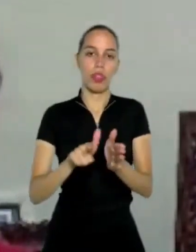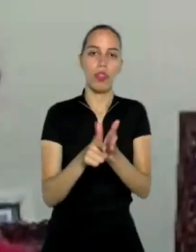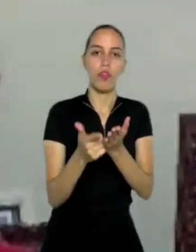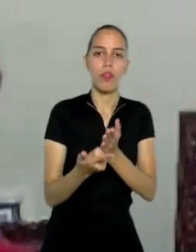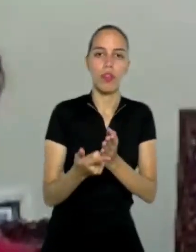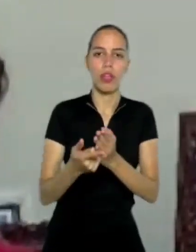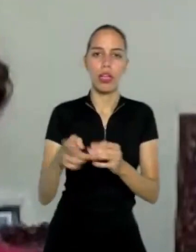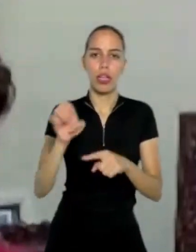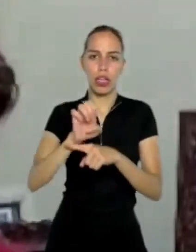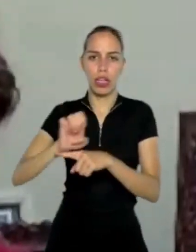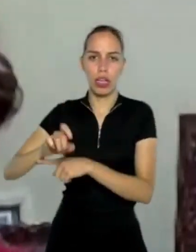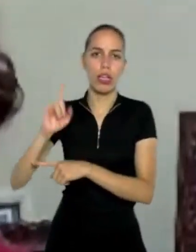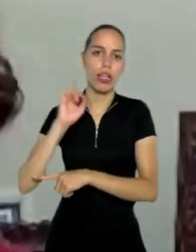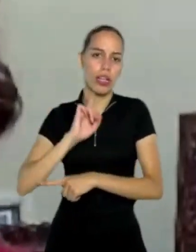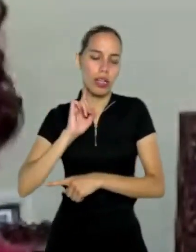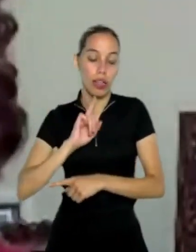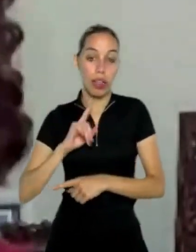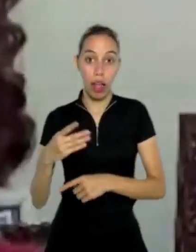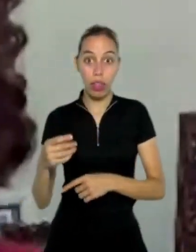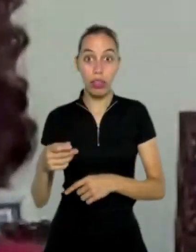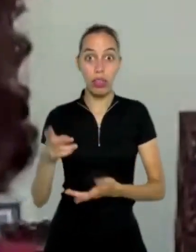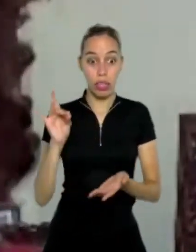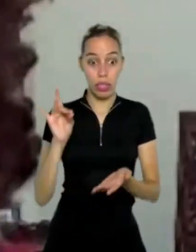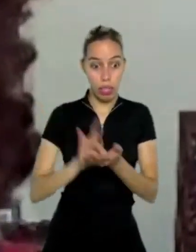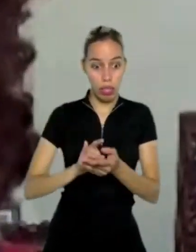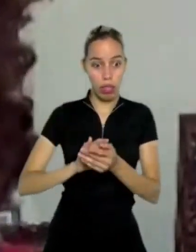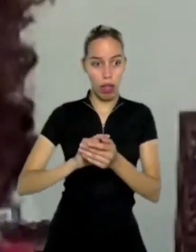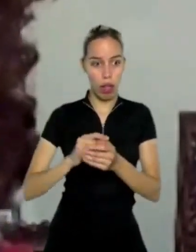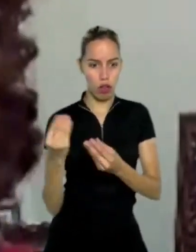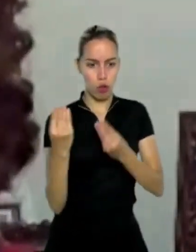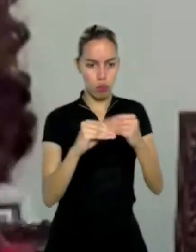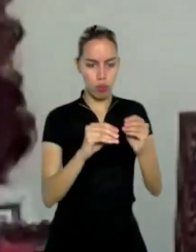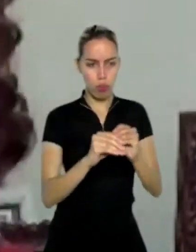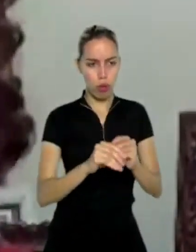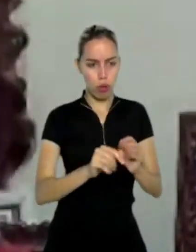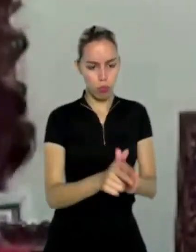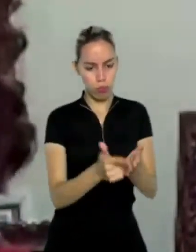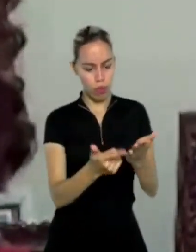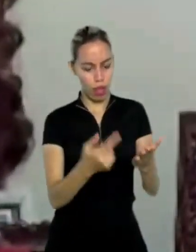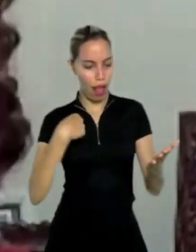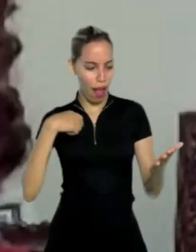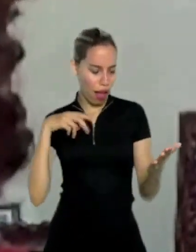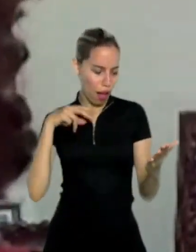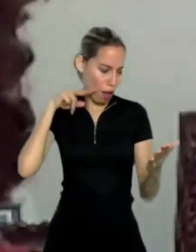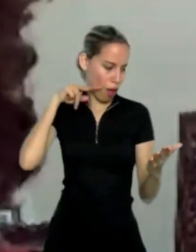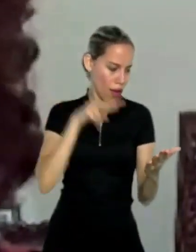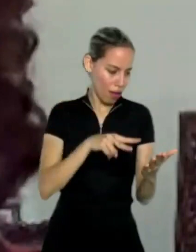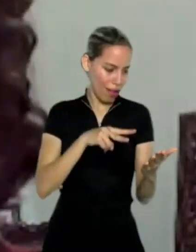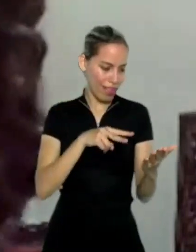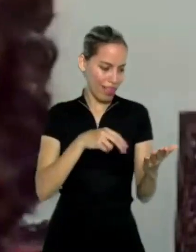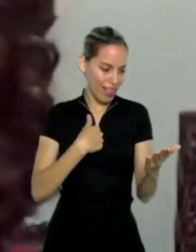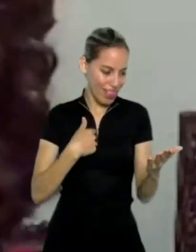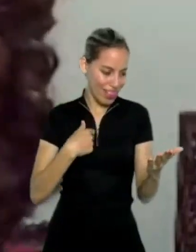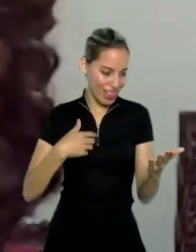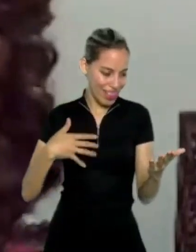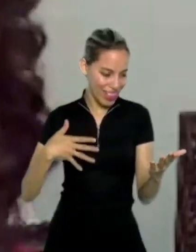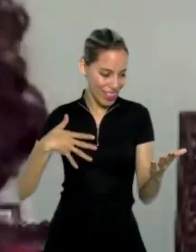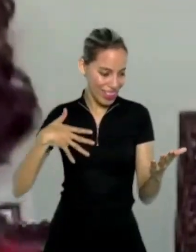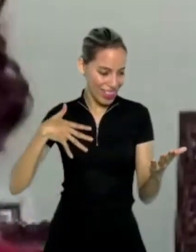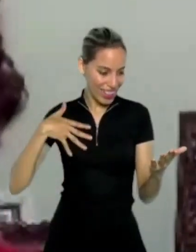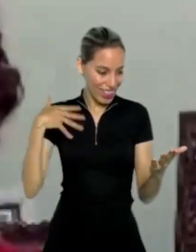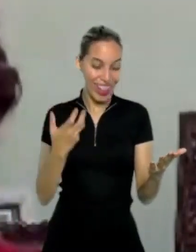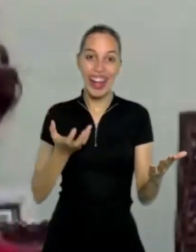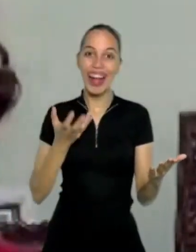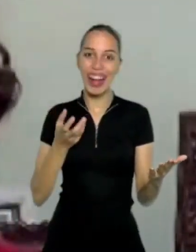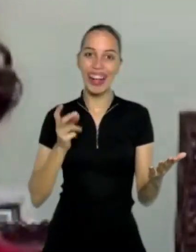e esses textos acabaram sendo publicados. E isso me deu assim ânimo, né, para poder continuar escrevendo. Aí das